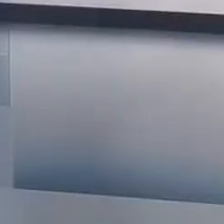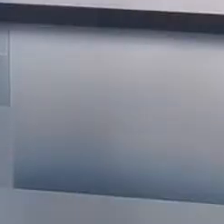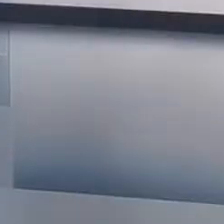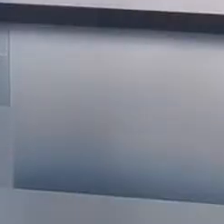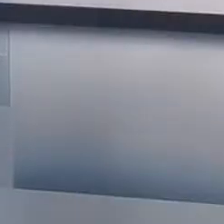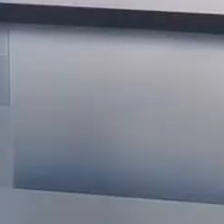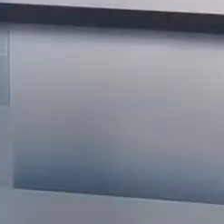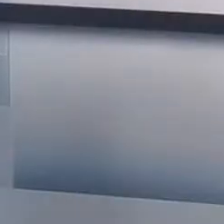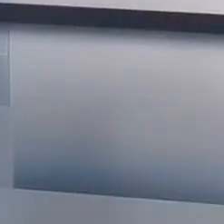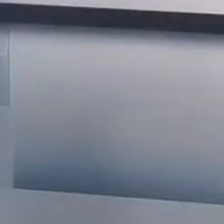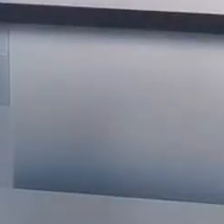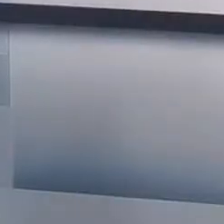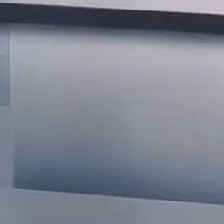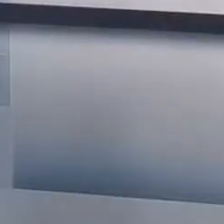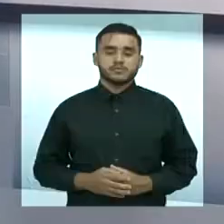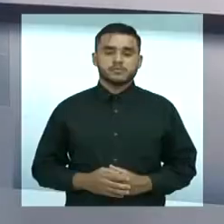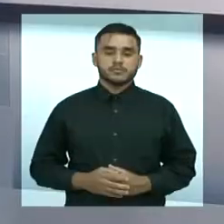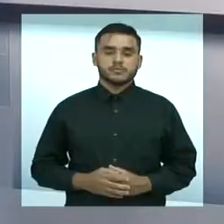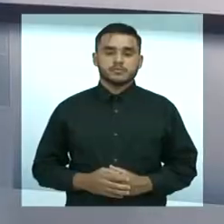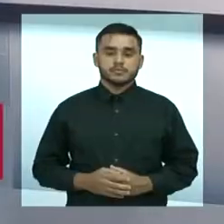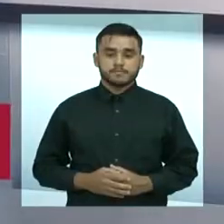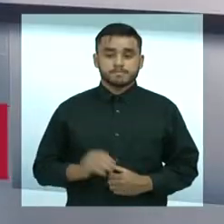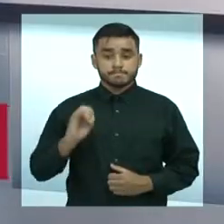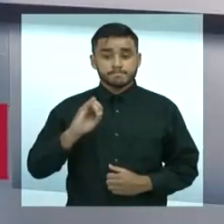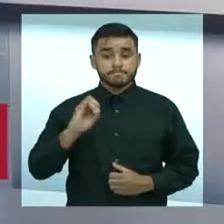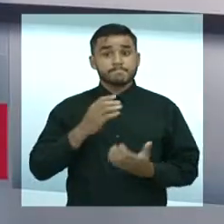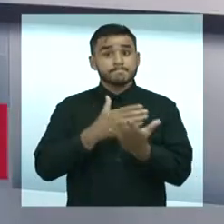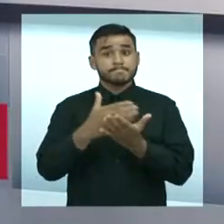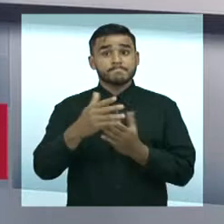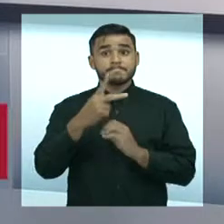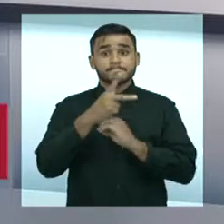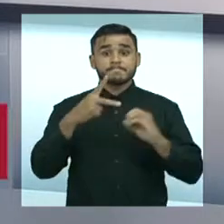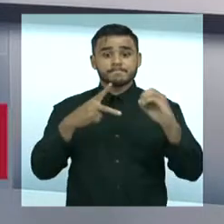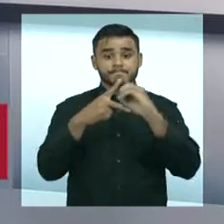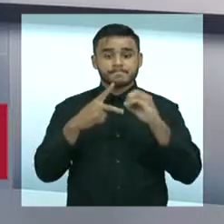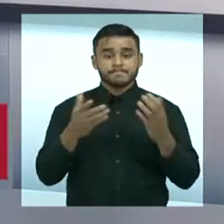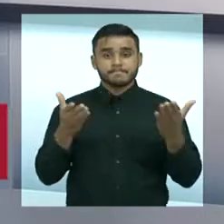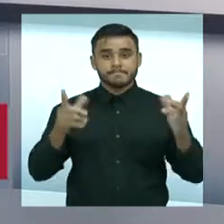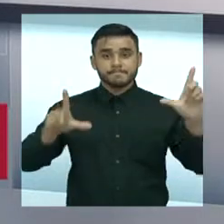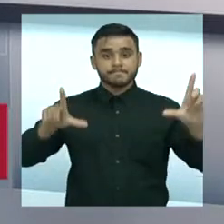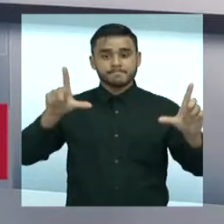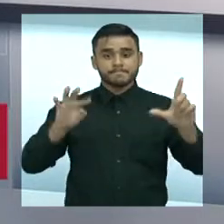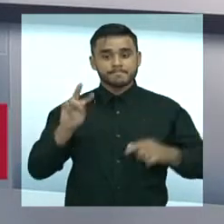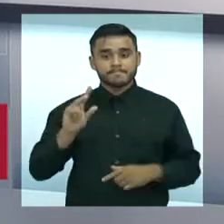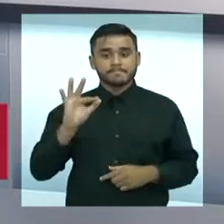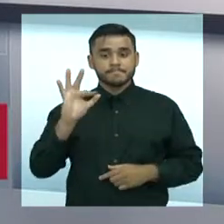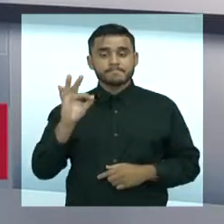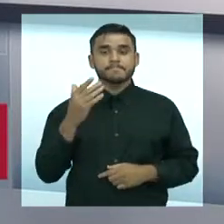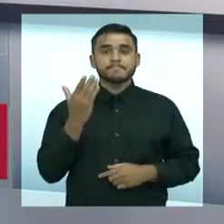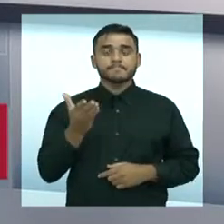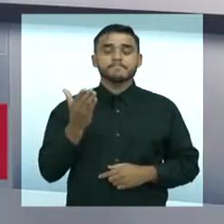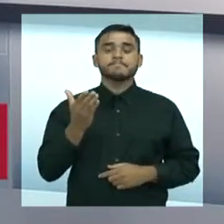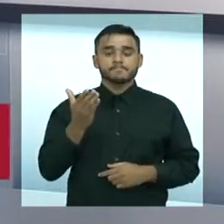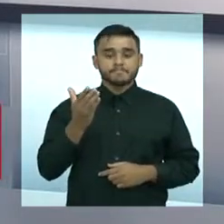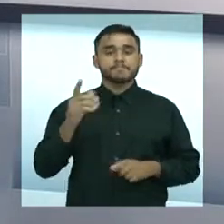Olá, estamos começando o programa Pela Ordem, pela TV Fortaleza, emissora oficial da Câmara Municipal de Fortaleza,